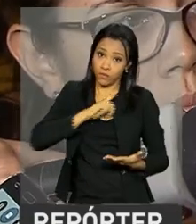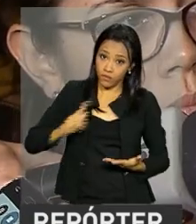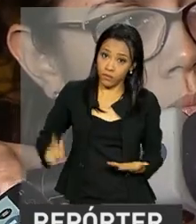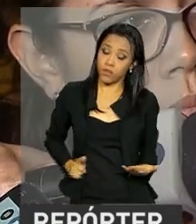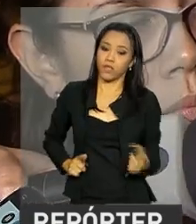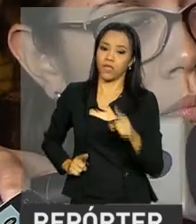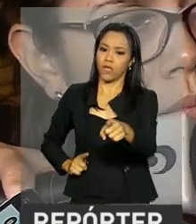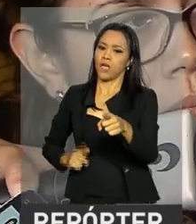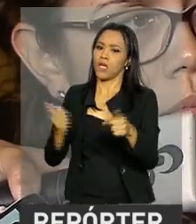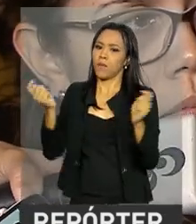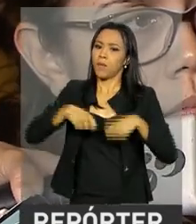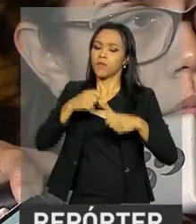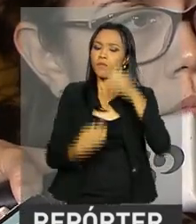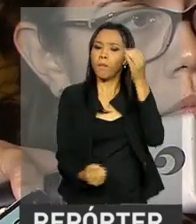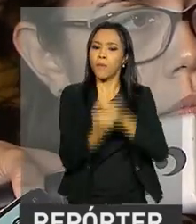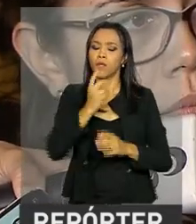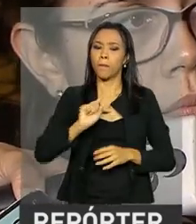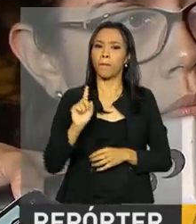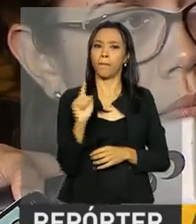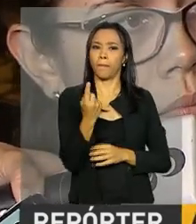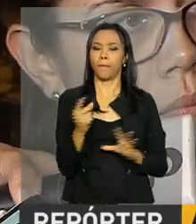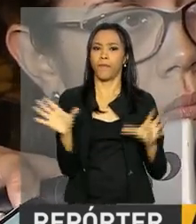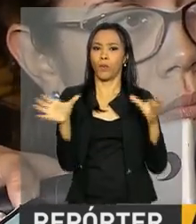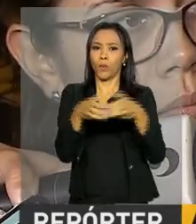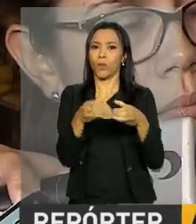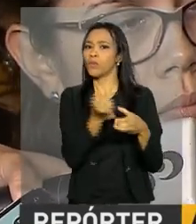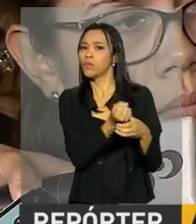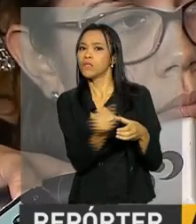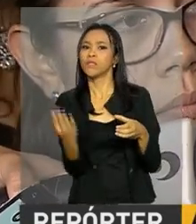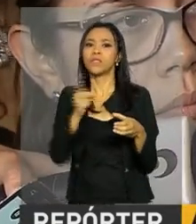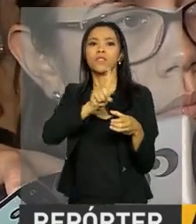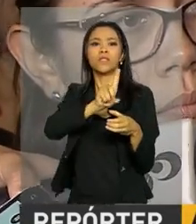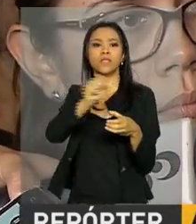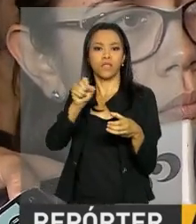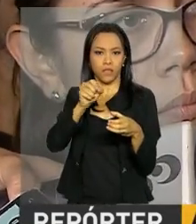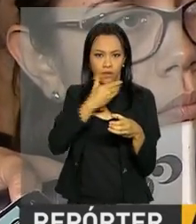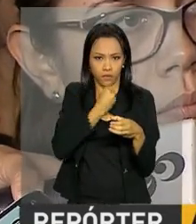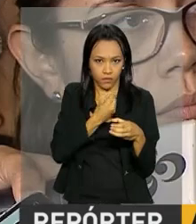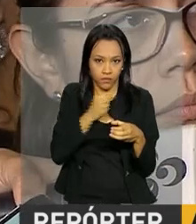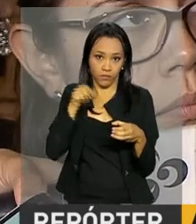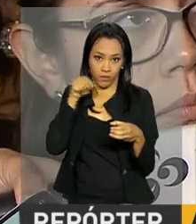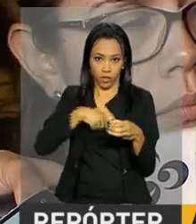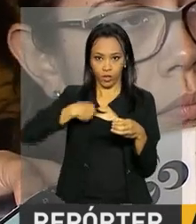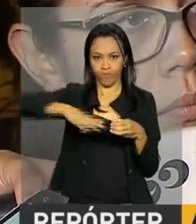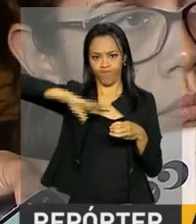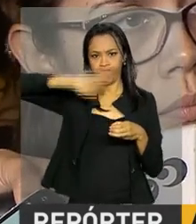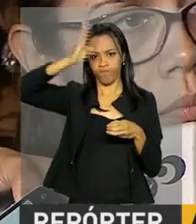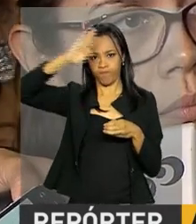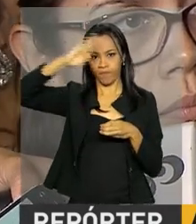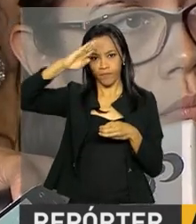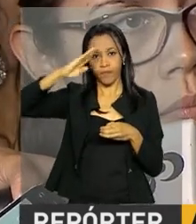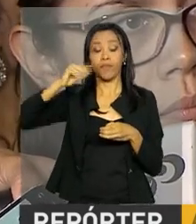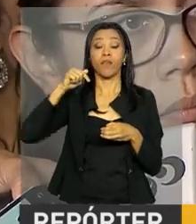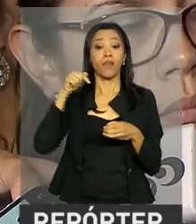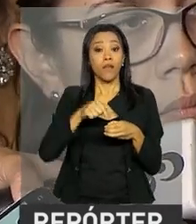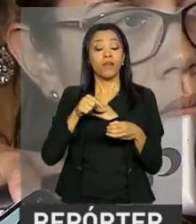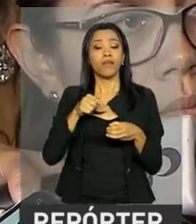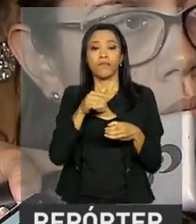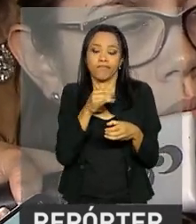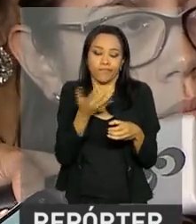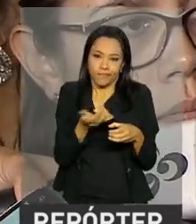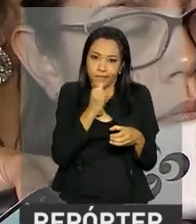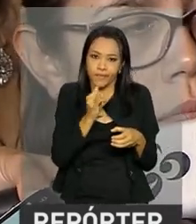primeiro grupo de 100 homens, sem de intervenção rápida. Ou seja, aqueles que ingressam em